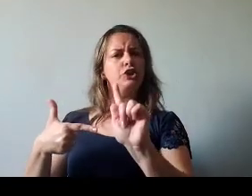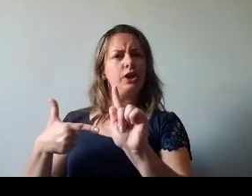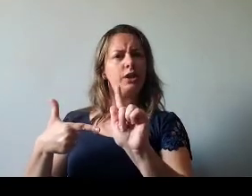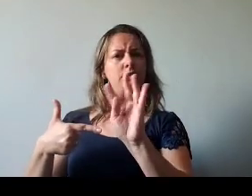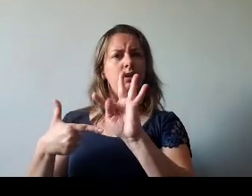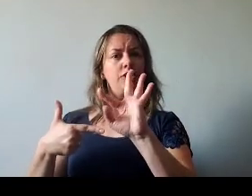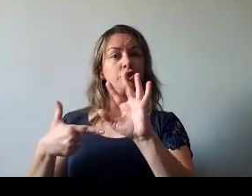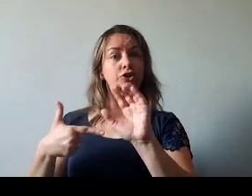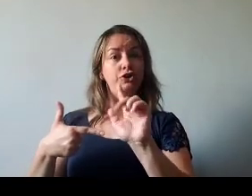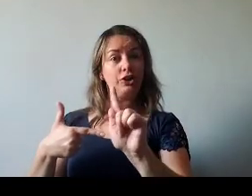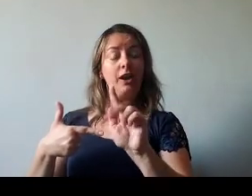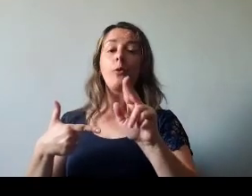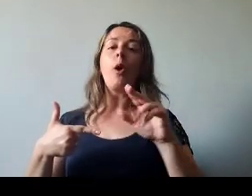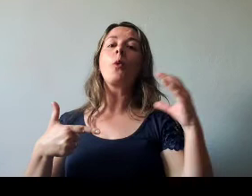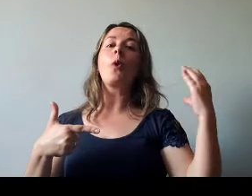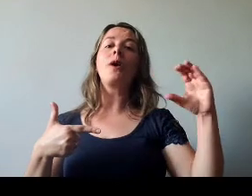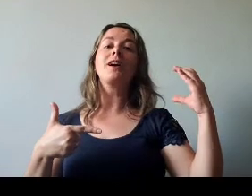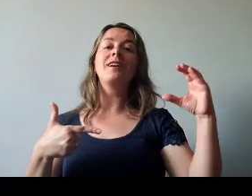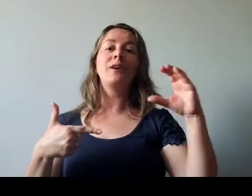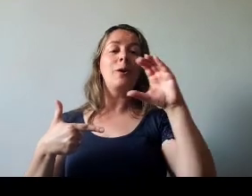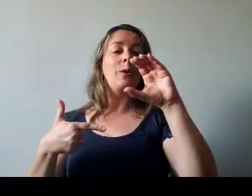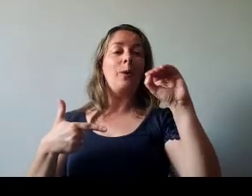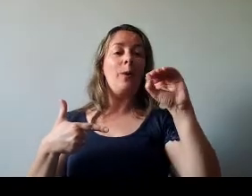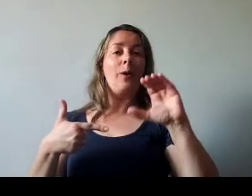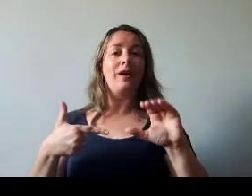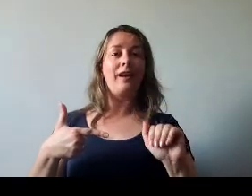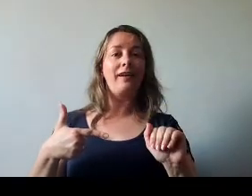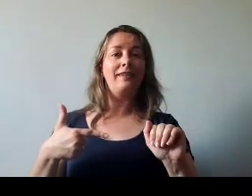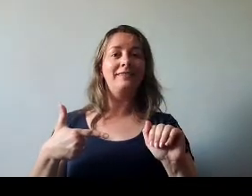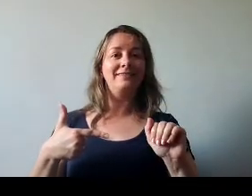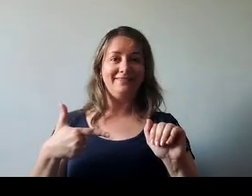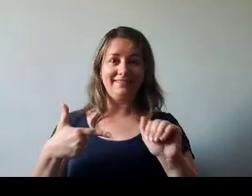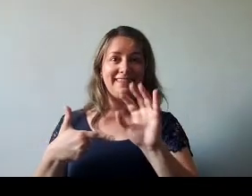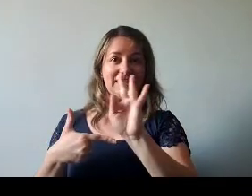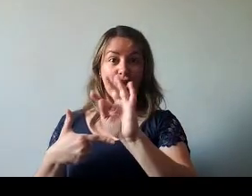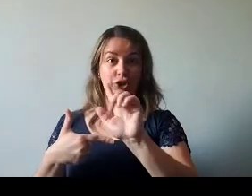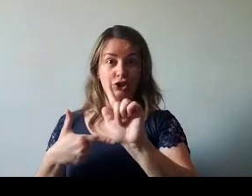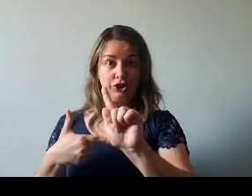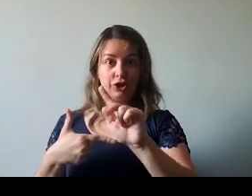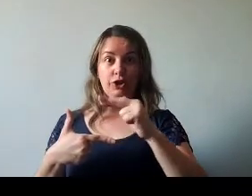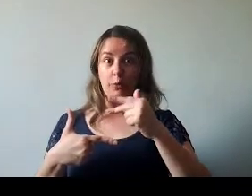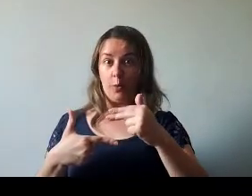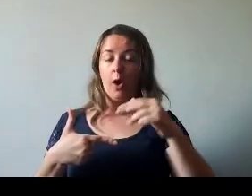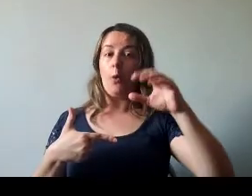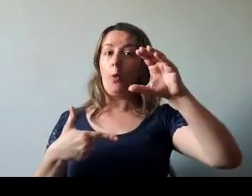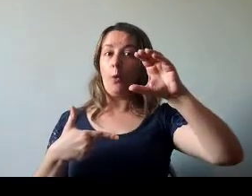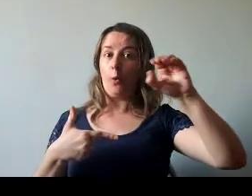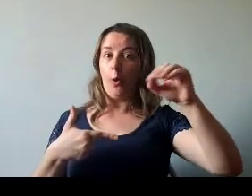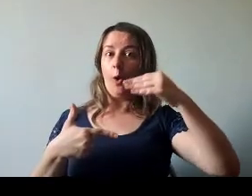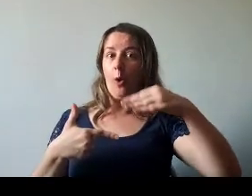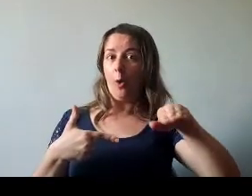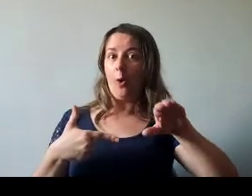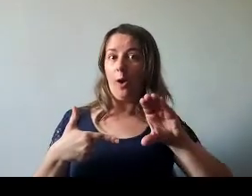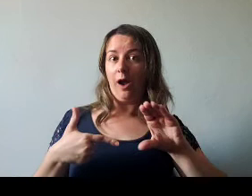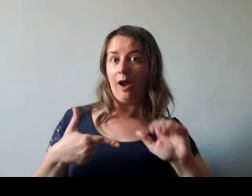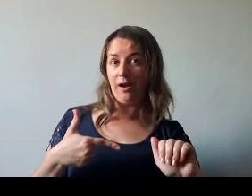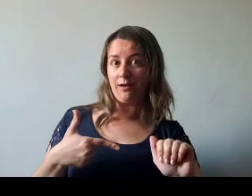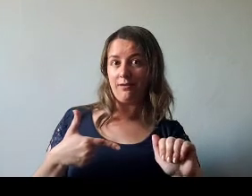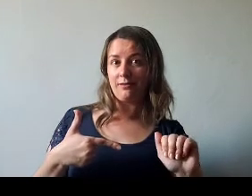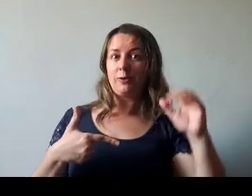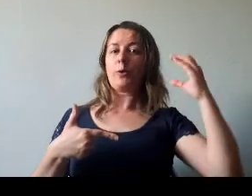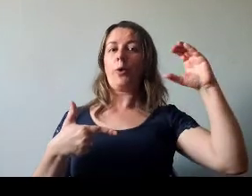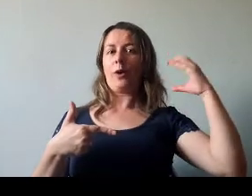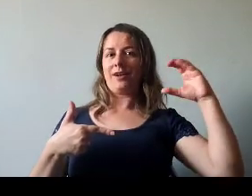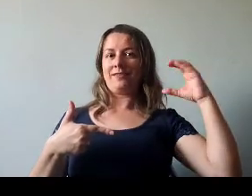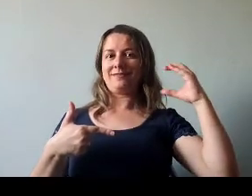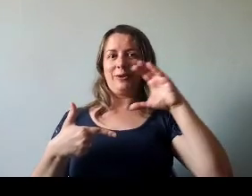aí? Né? Coca-Cola? Então, a tangente é coca. CO para CA, tá? Coca, beleza?